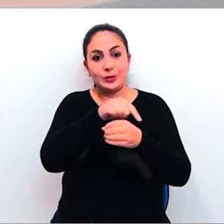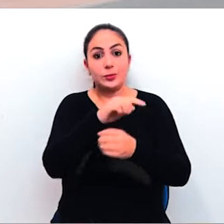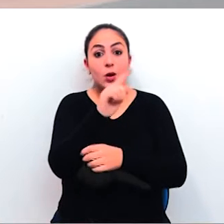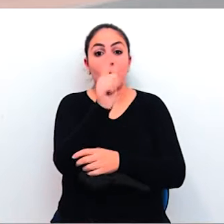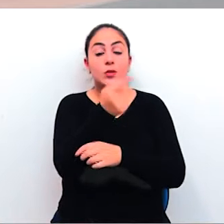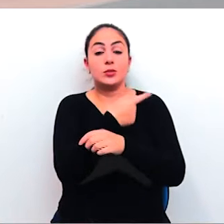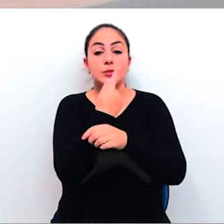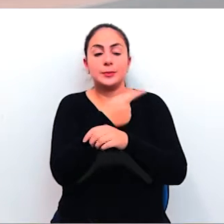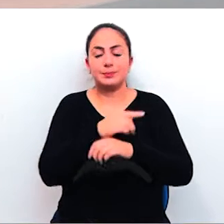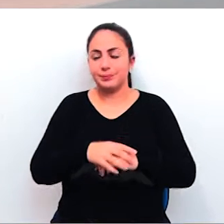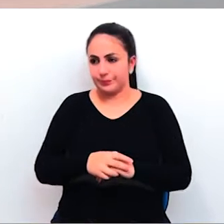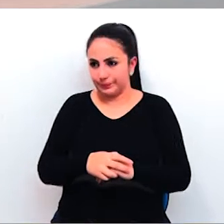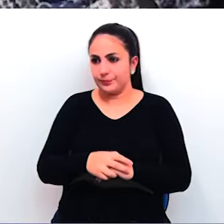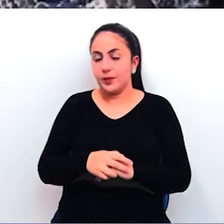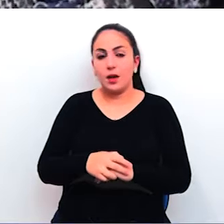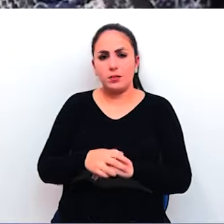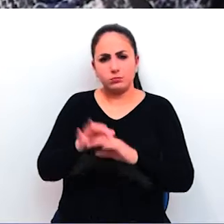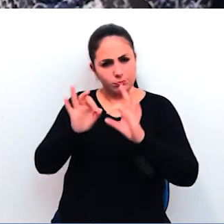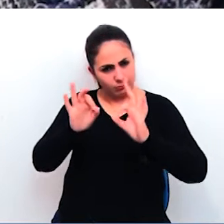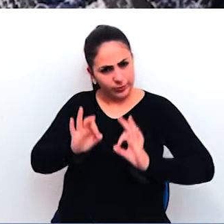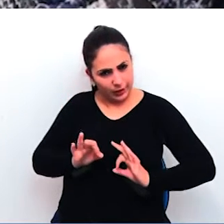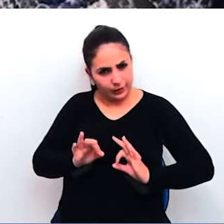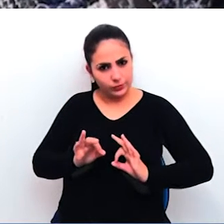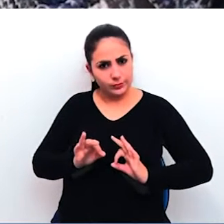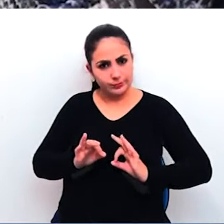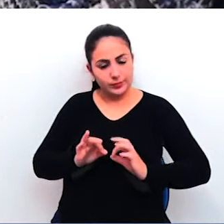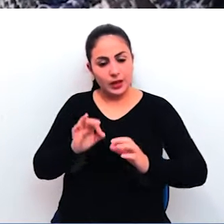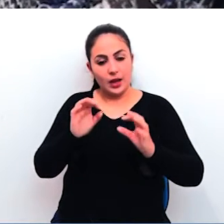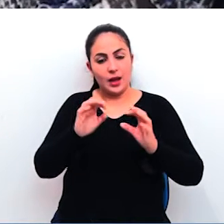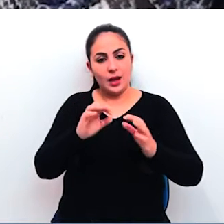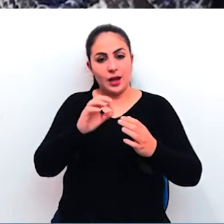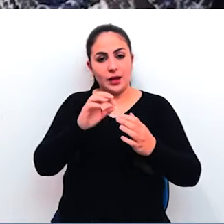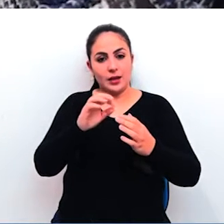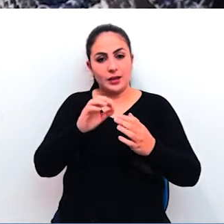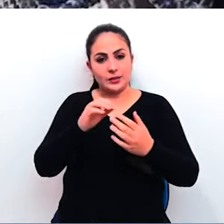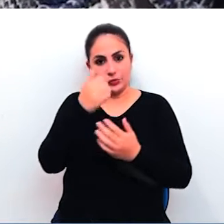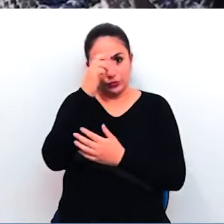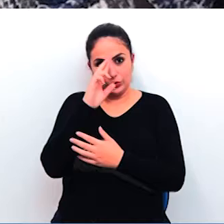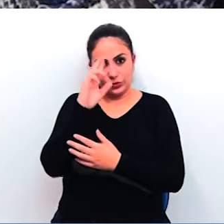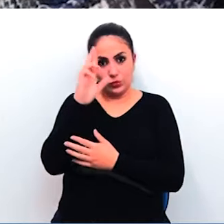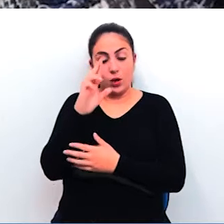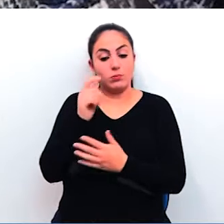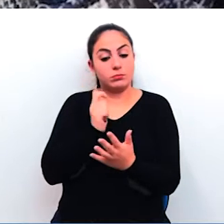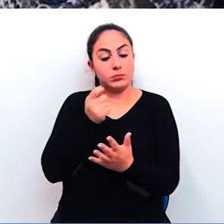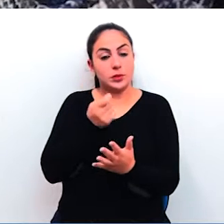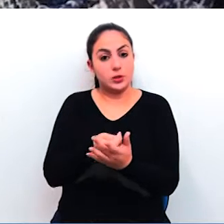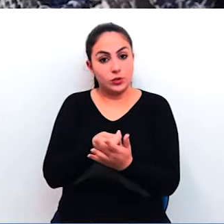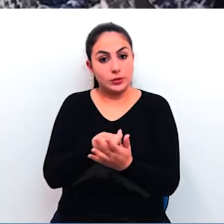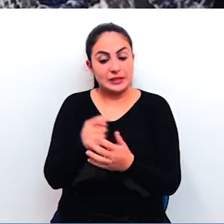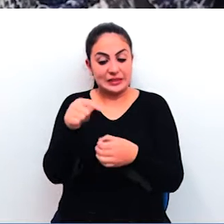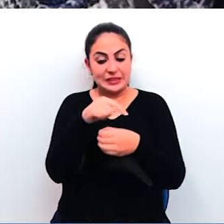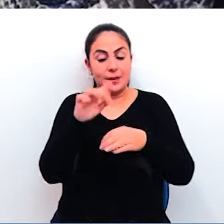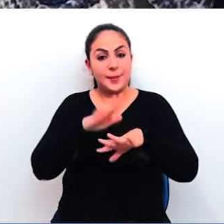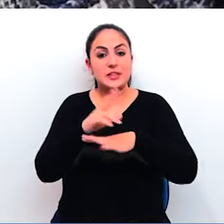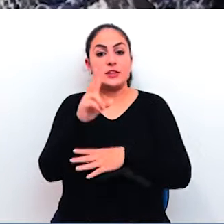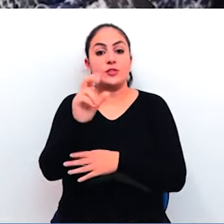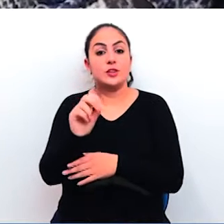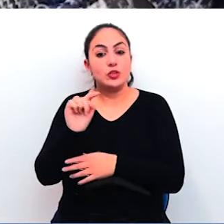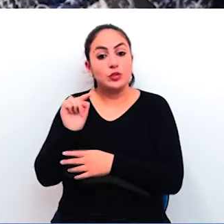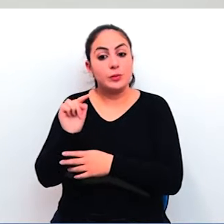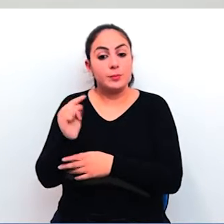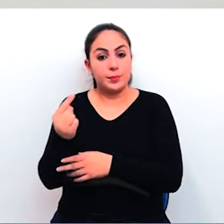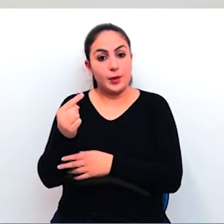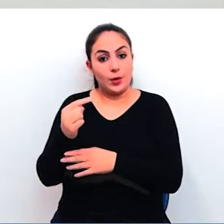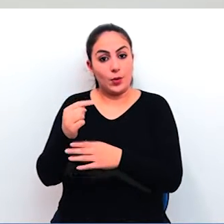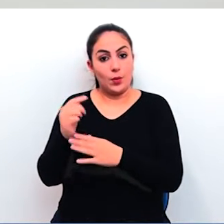urbano sustentável plano diretor ele é um instrumento obrigatório para cidades com mais de 20 mil habitantes